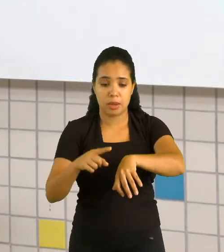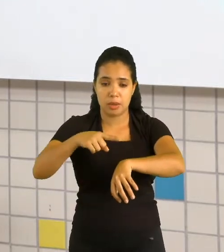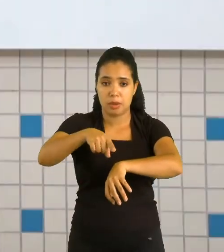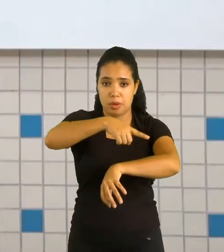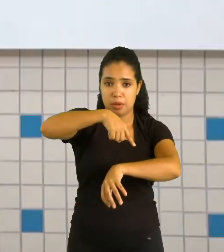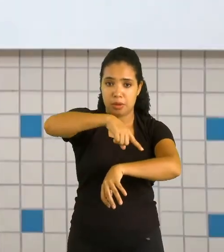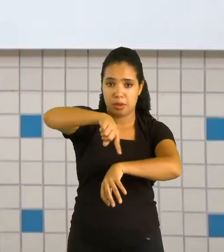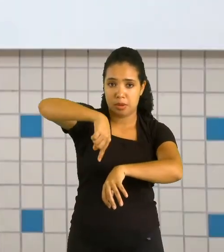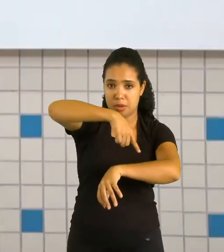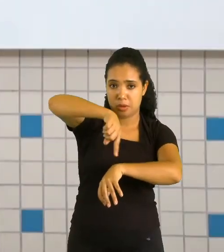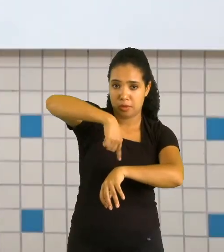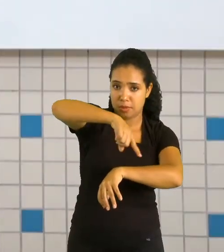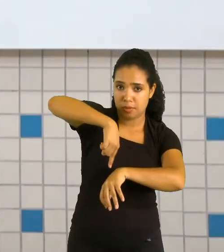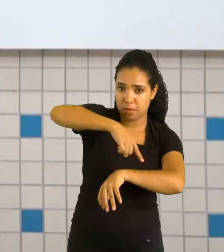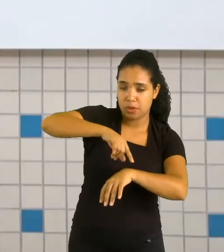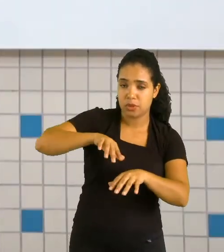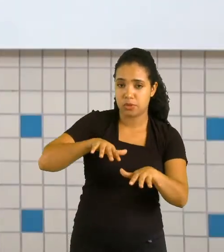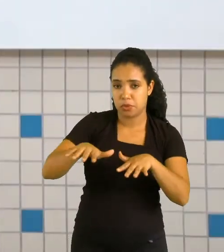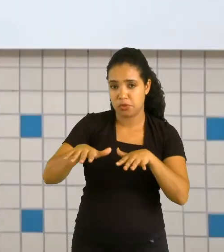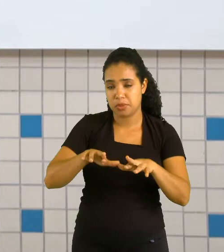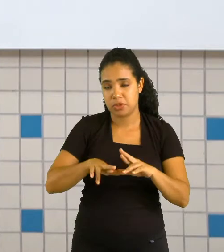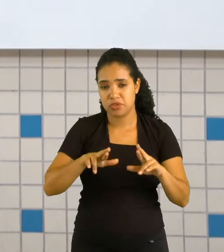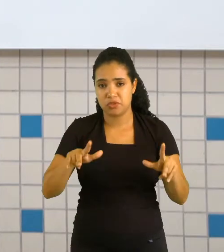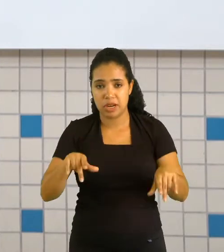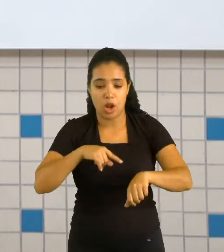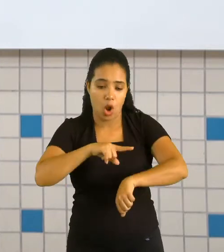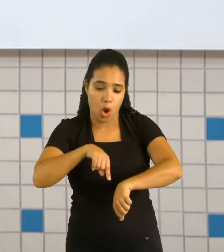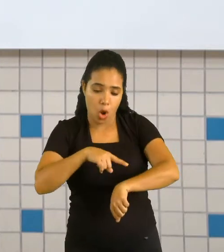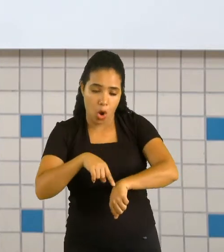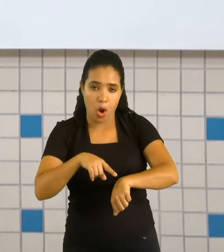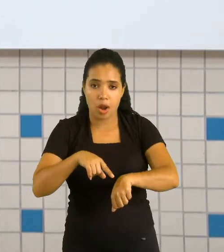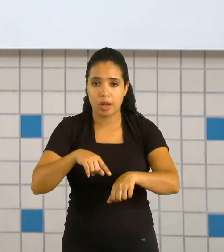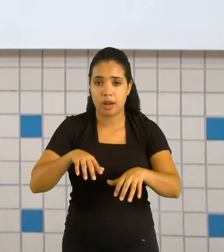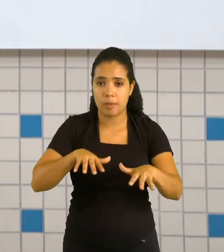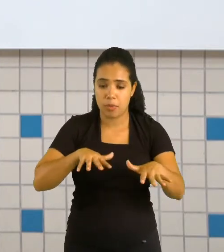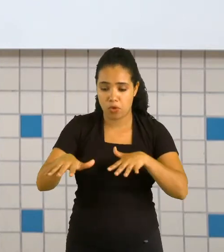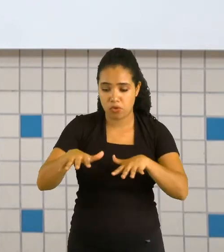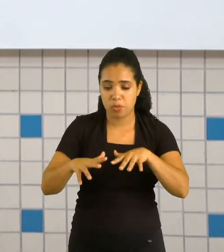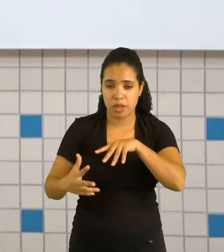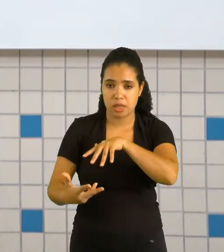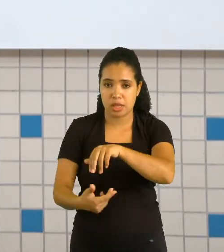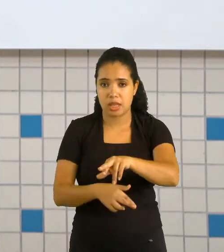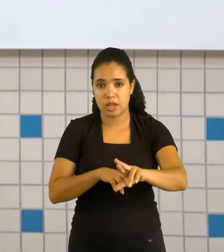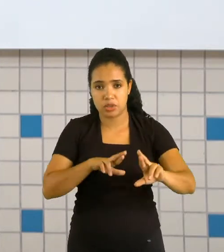sentido. Uma segunda consequência do movimento de rotação são os fusos